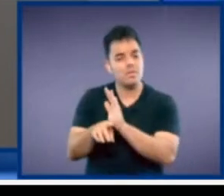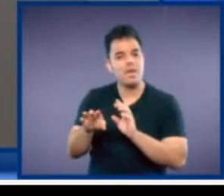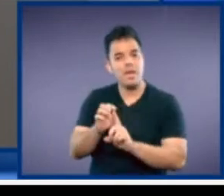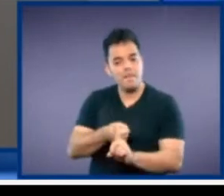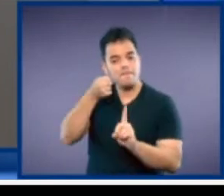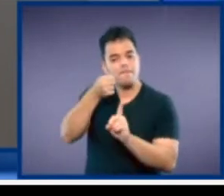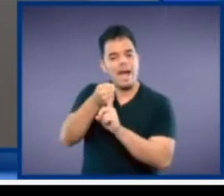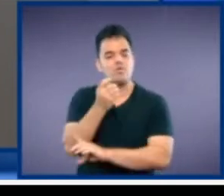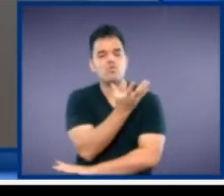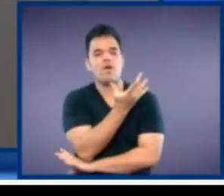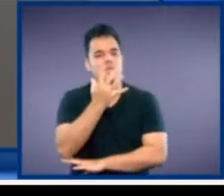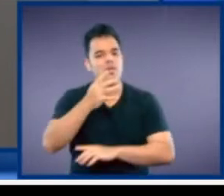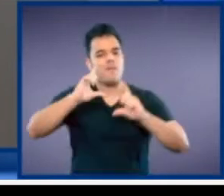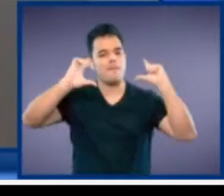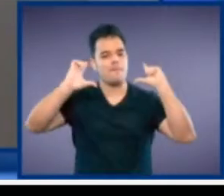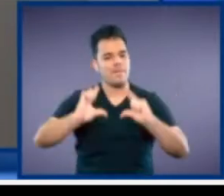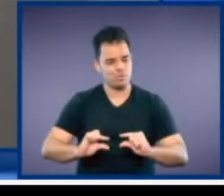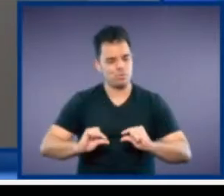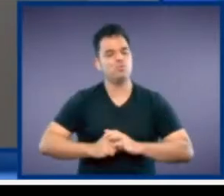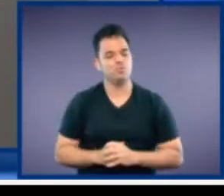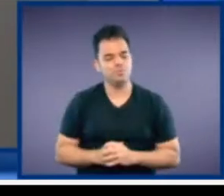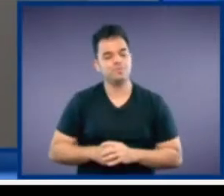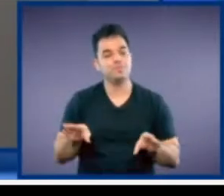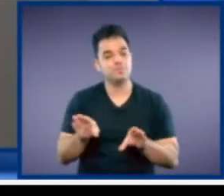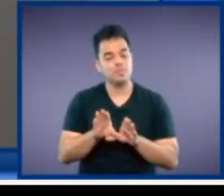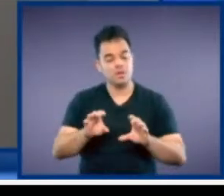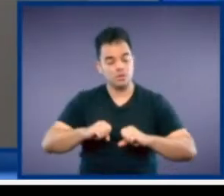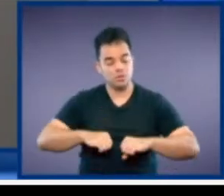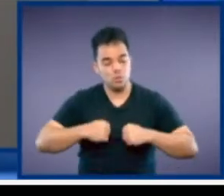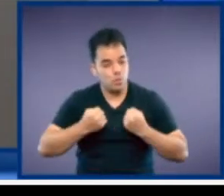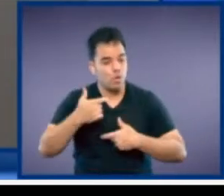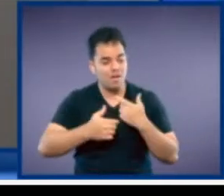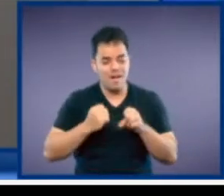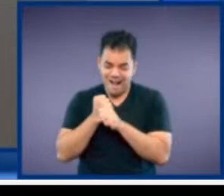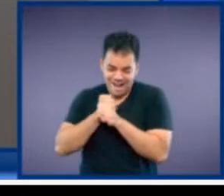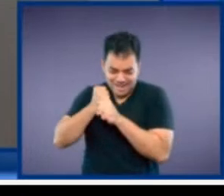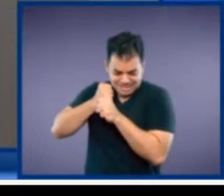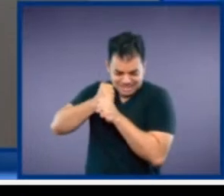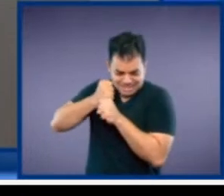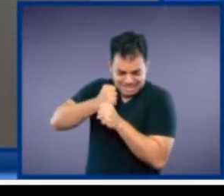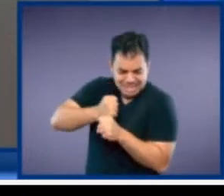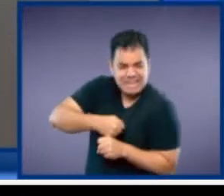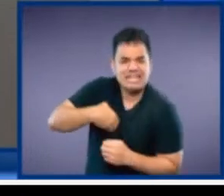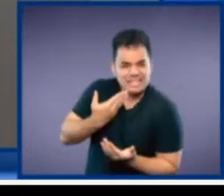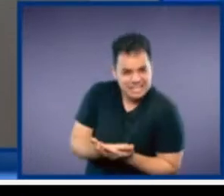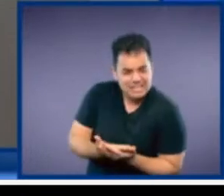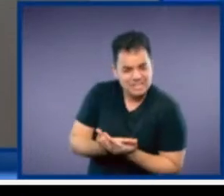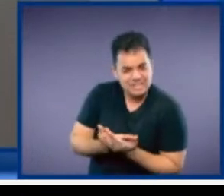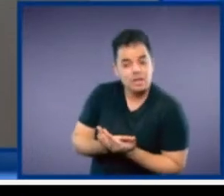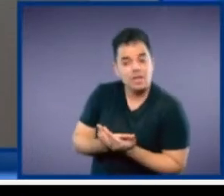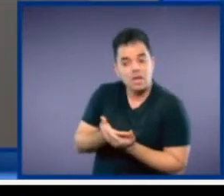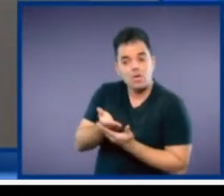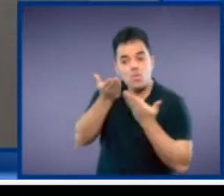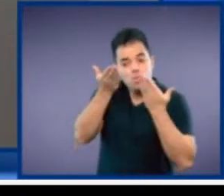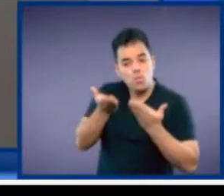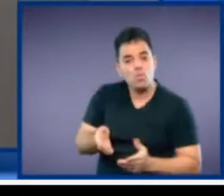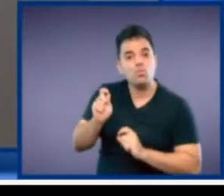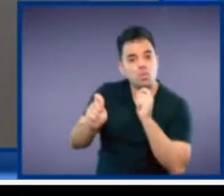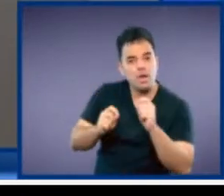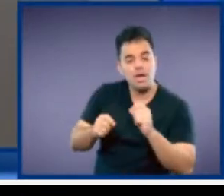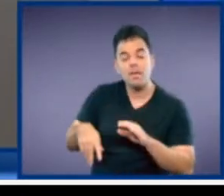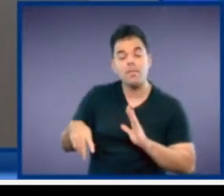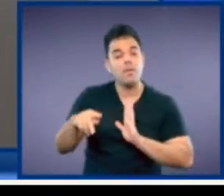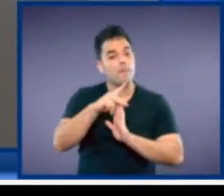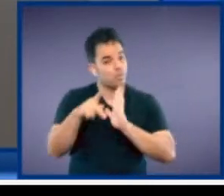ambiental. A dedicação intensa de tantos anos deixa claro que esse, governador Zema, é um projeto de Estado e